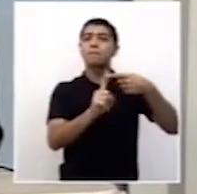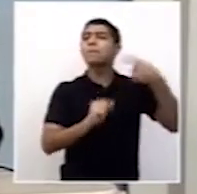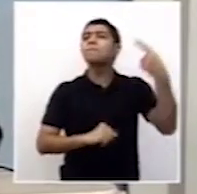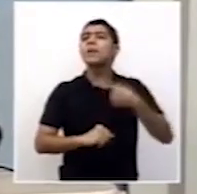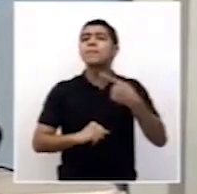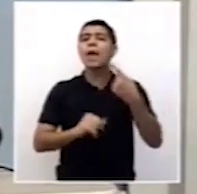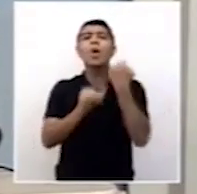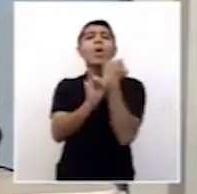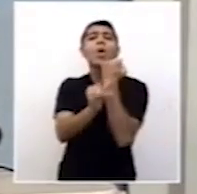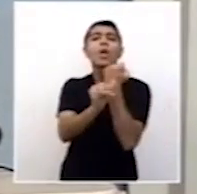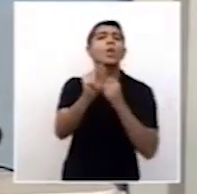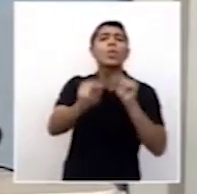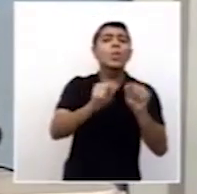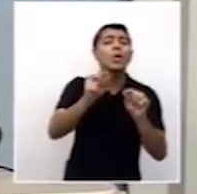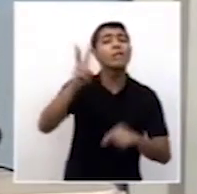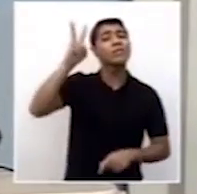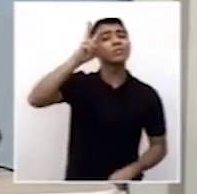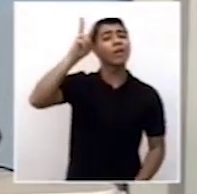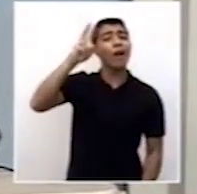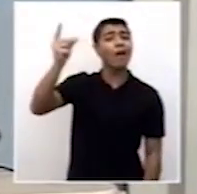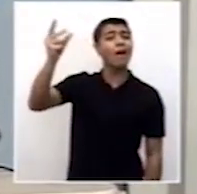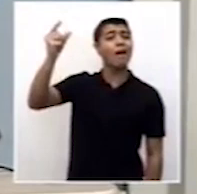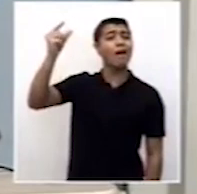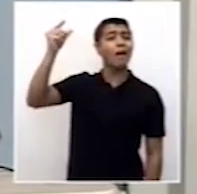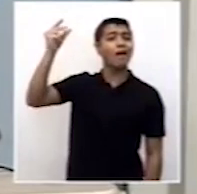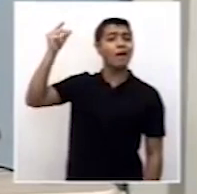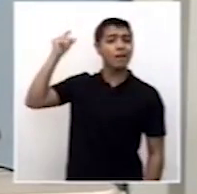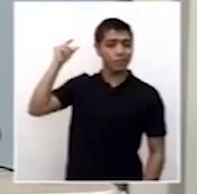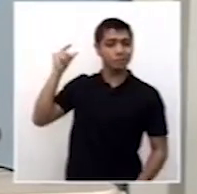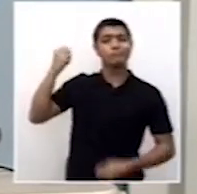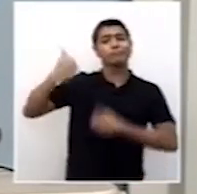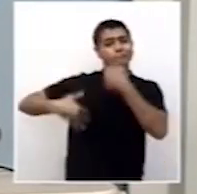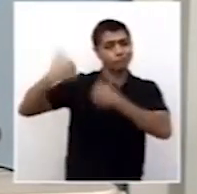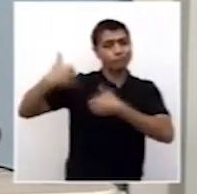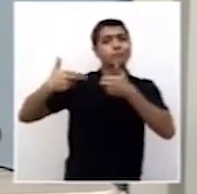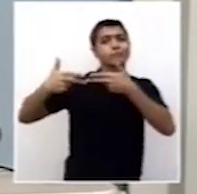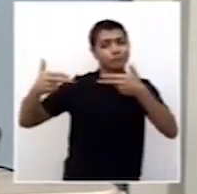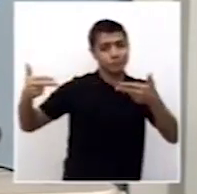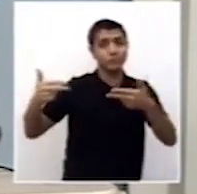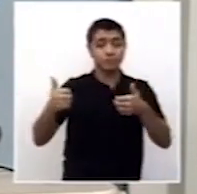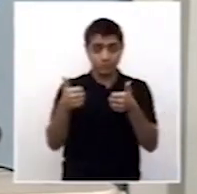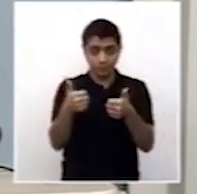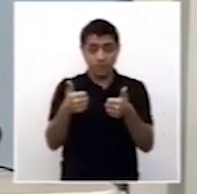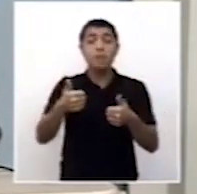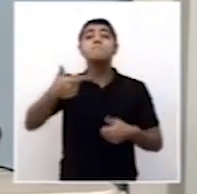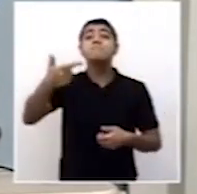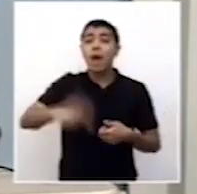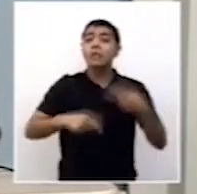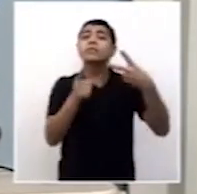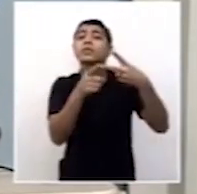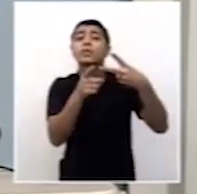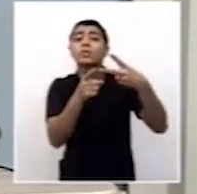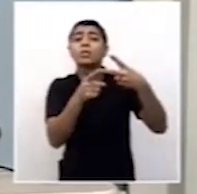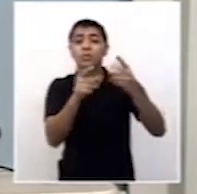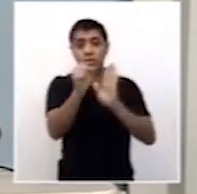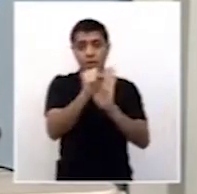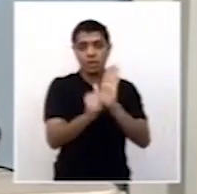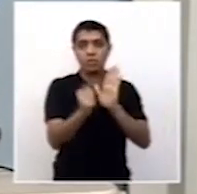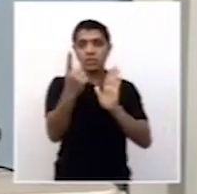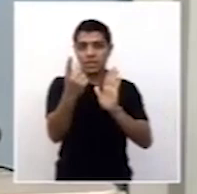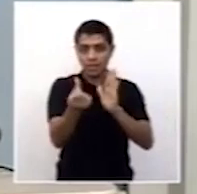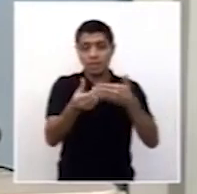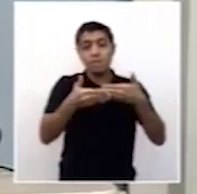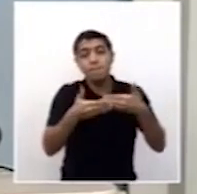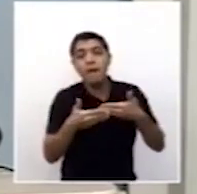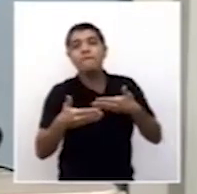ocorriam antigamente, e agora, né, que depois do século XVI, que passou a ser registros de experiências